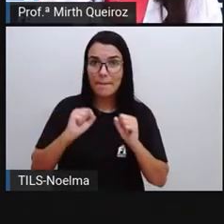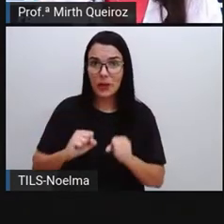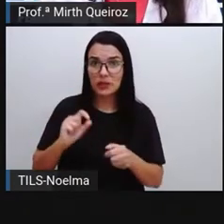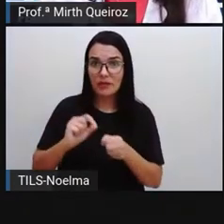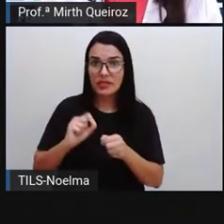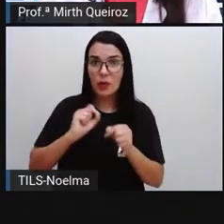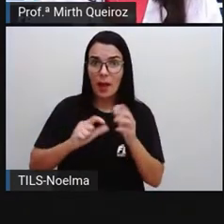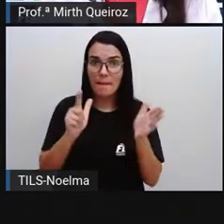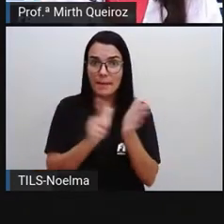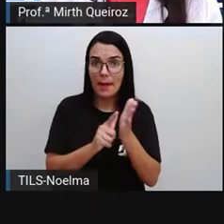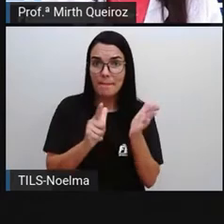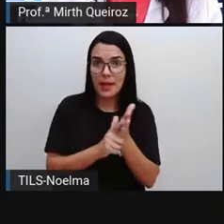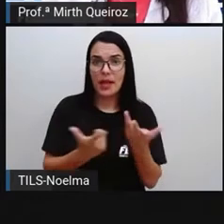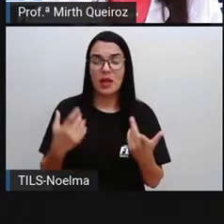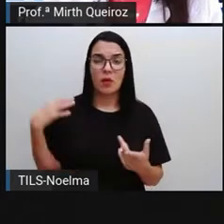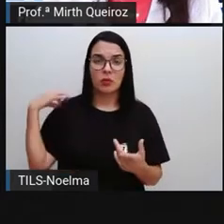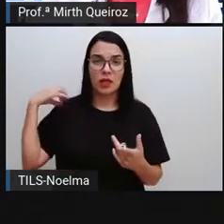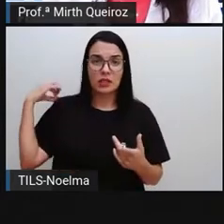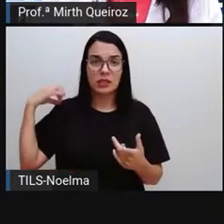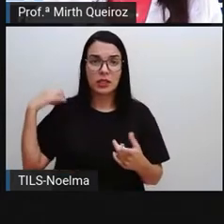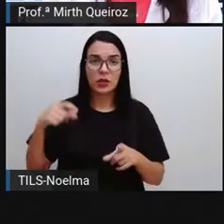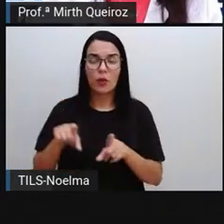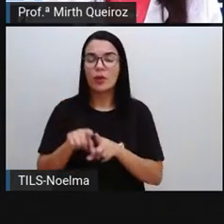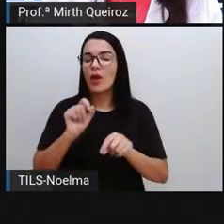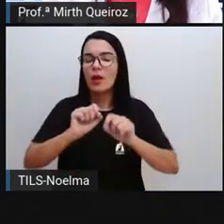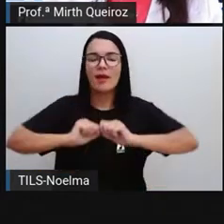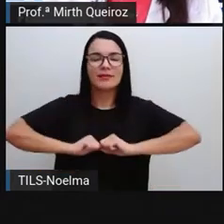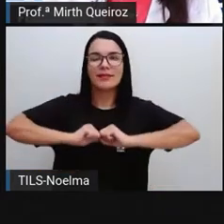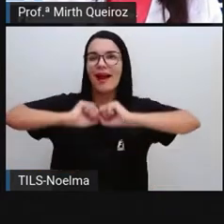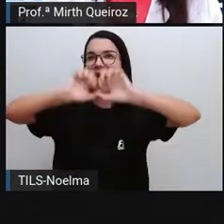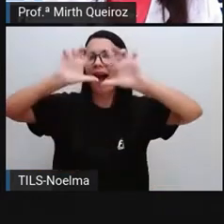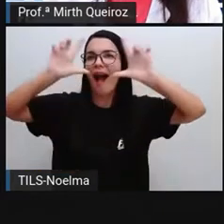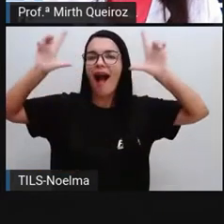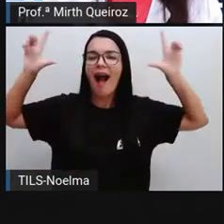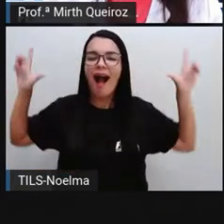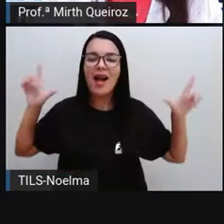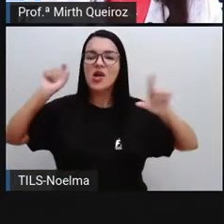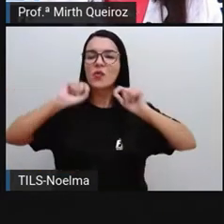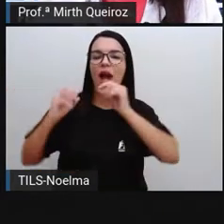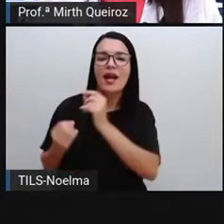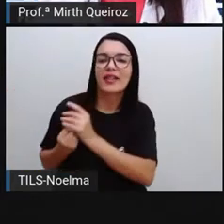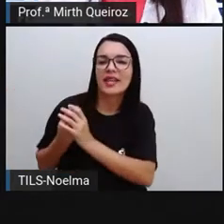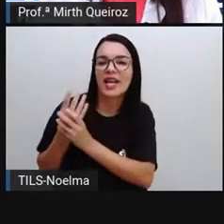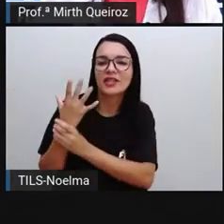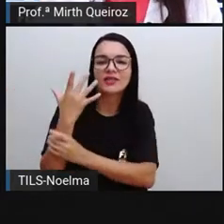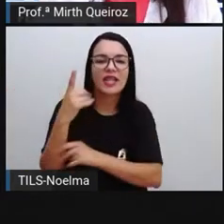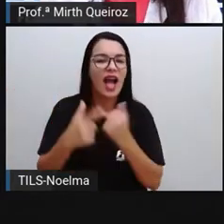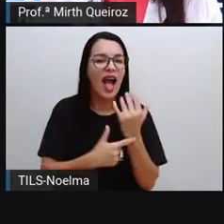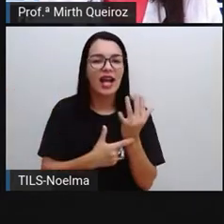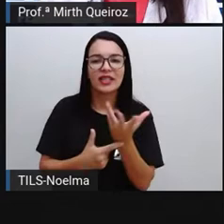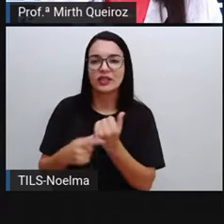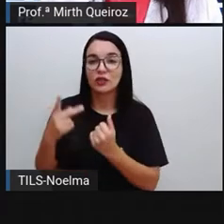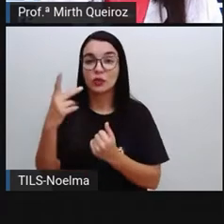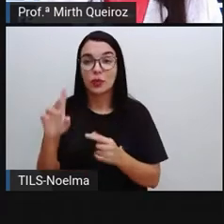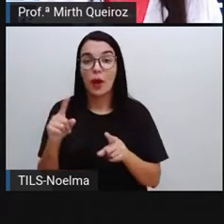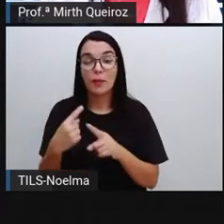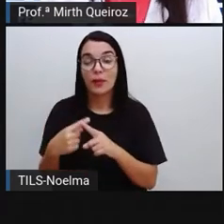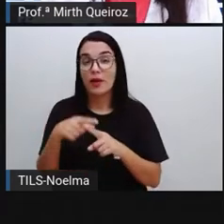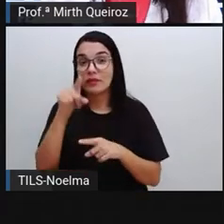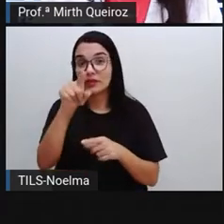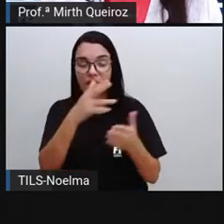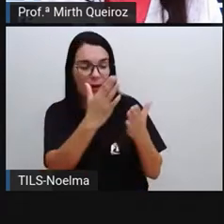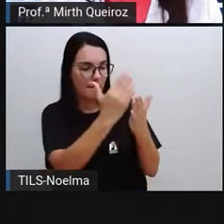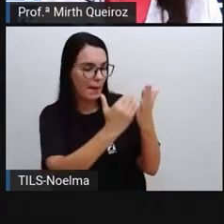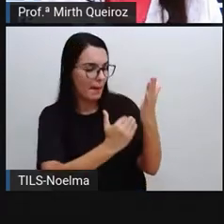dando bastante abertura para a expressão da sua criatividade, porque vocês vão fazer ali um molde, né? Vocês vão pintar ali